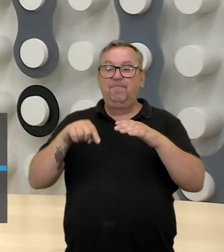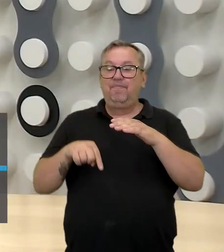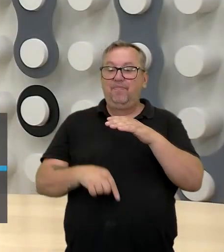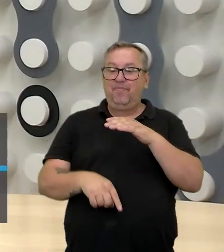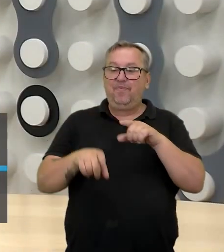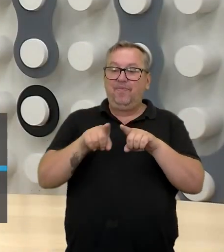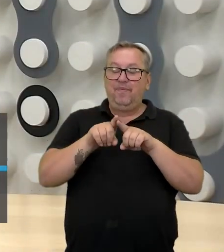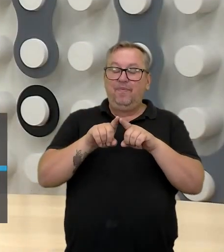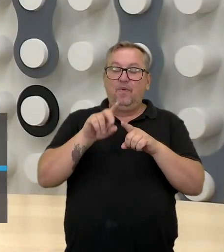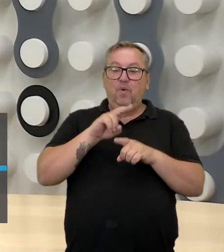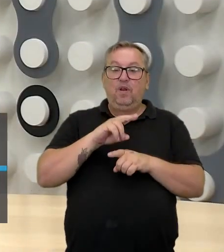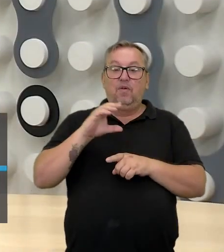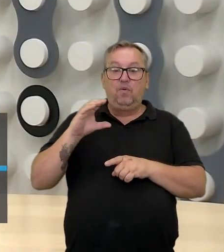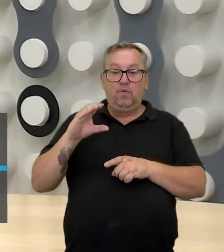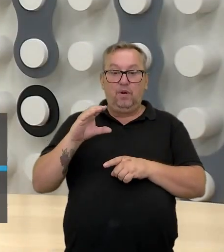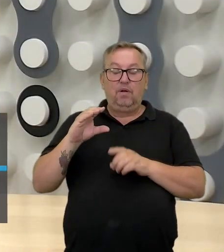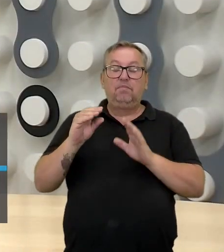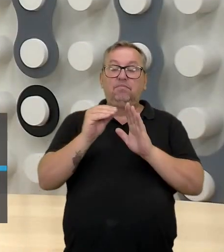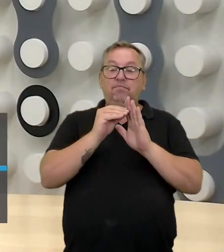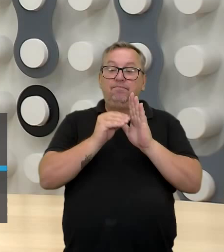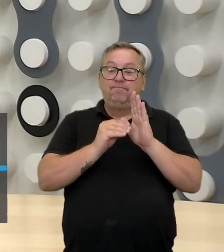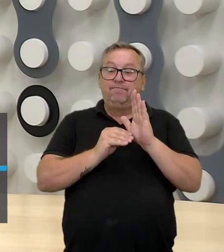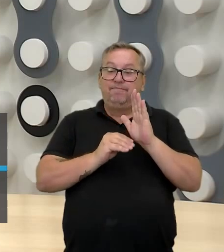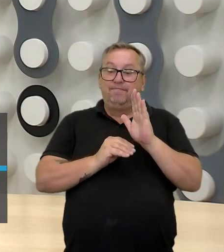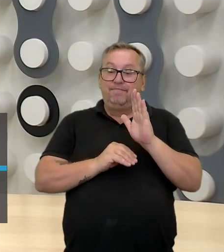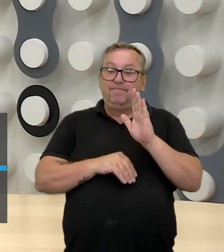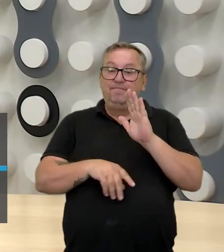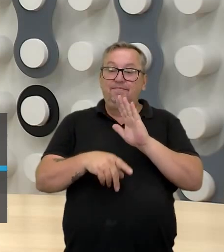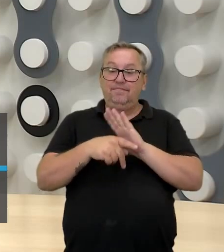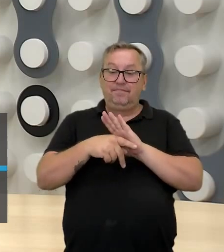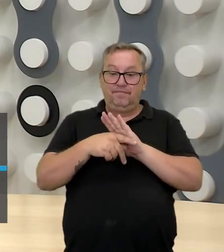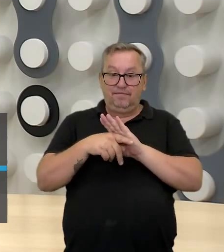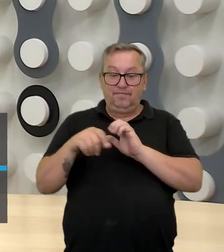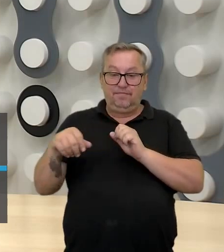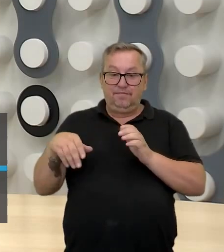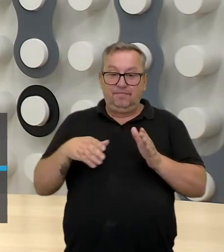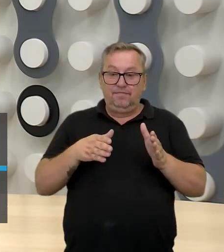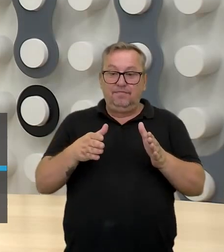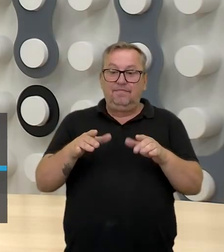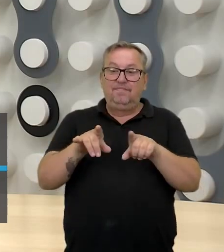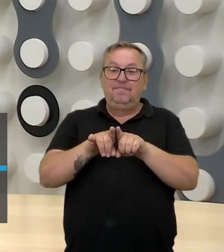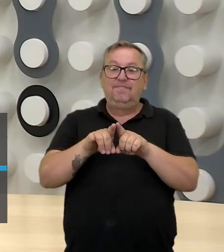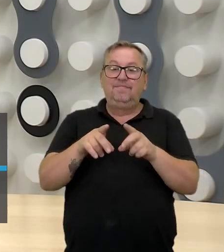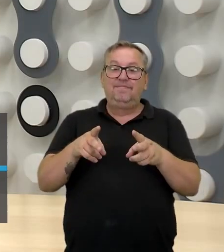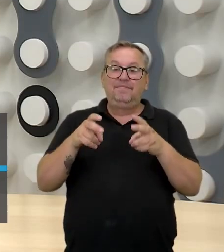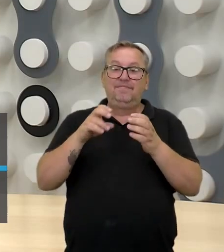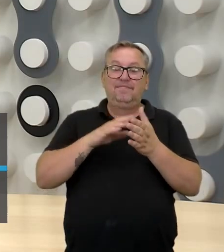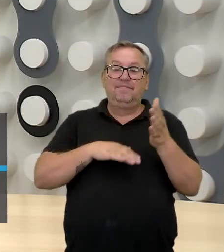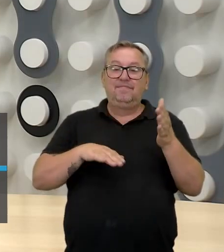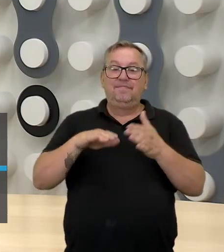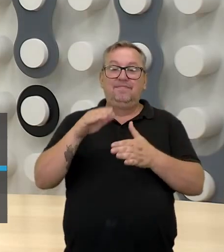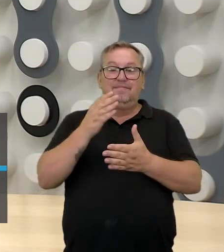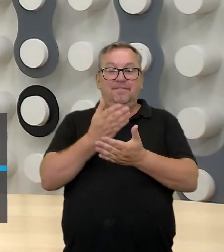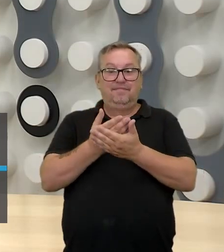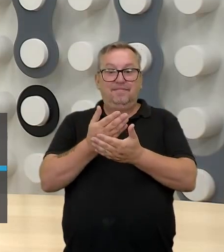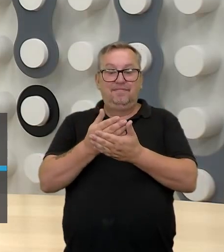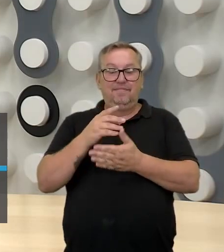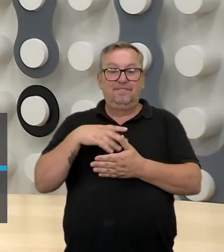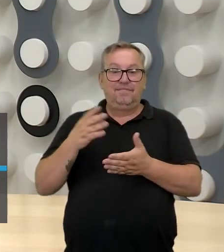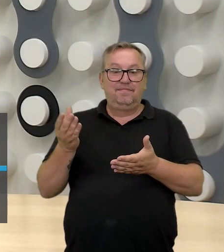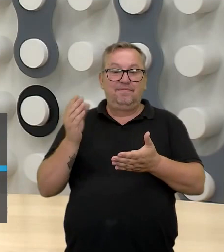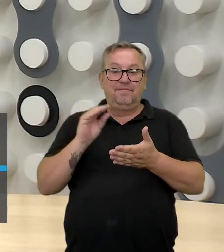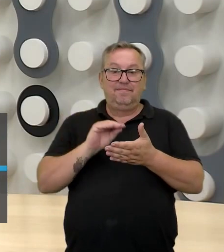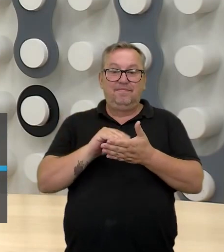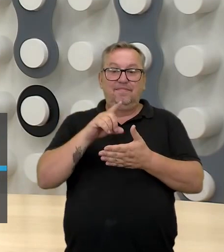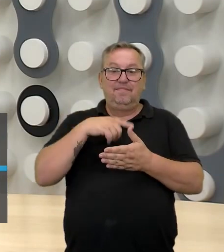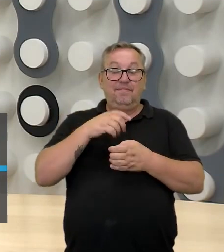das unidades, dos componentes, né? Elas fazem parte de todo esse percurso. E aí você deve perceber que toda a aula, né, a gente coloca,